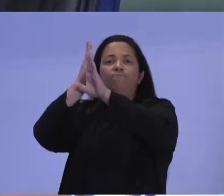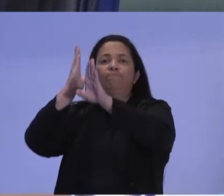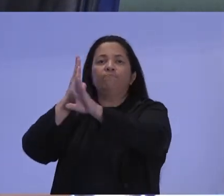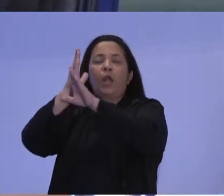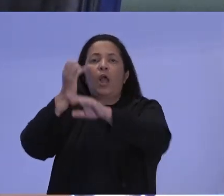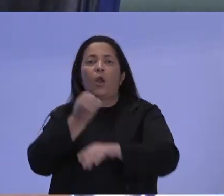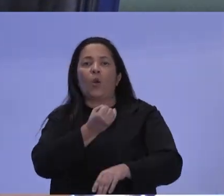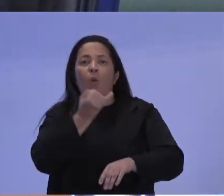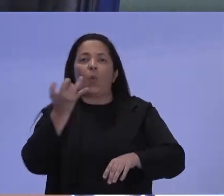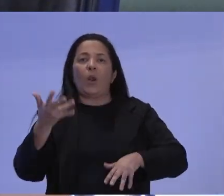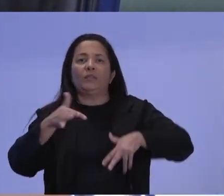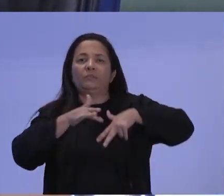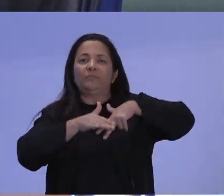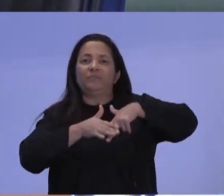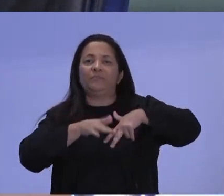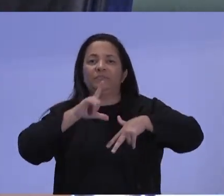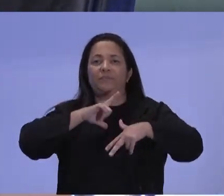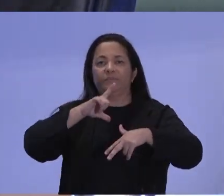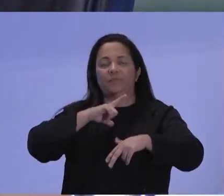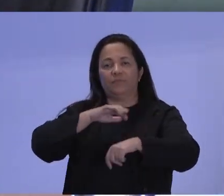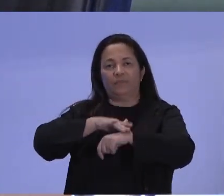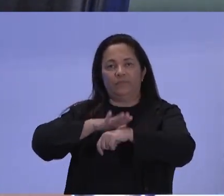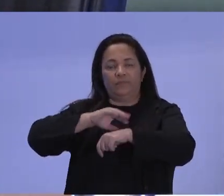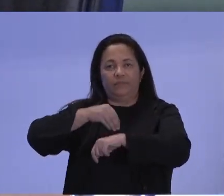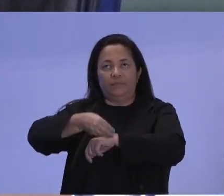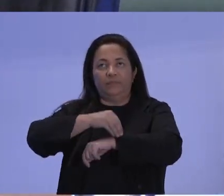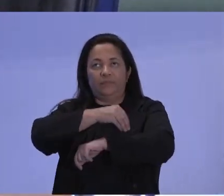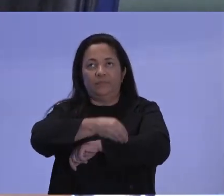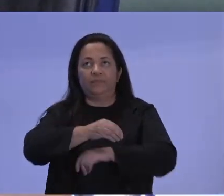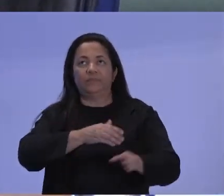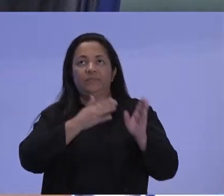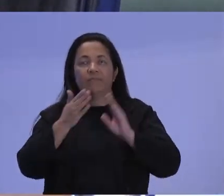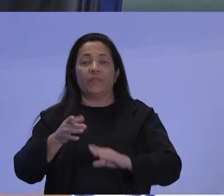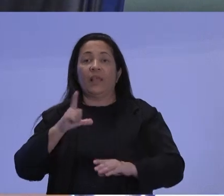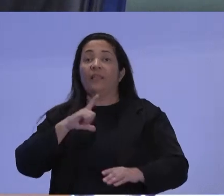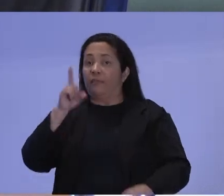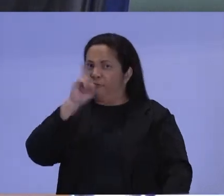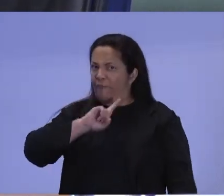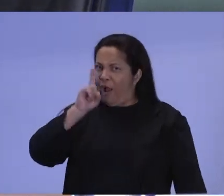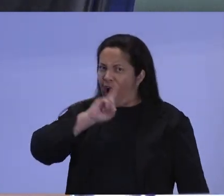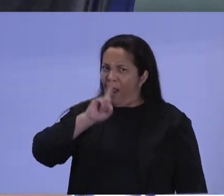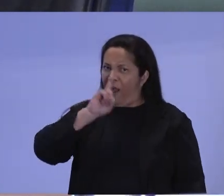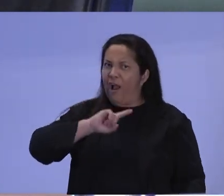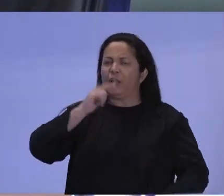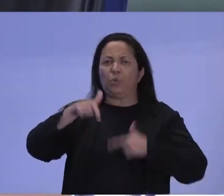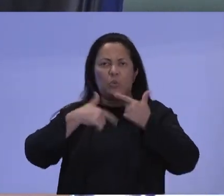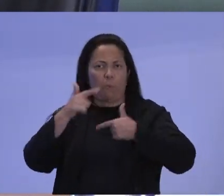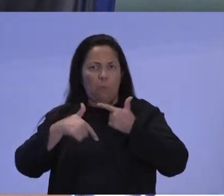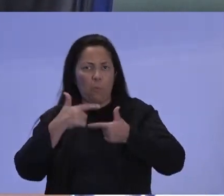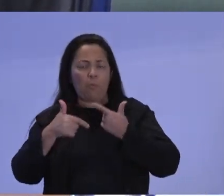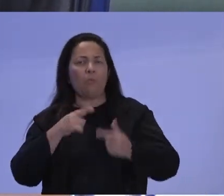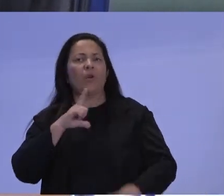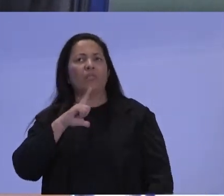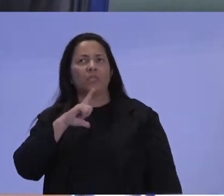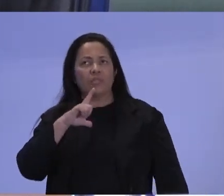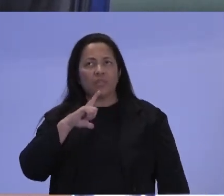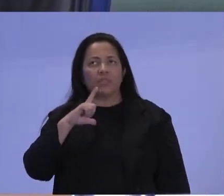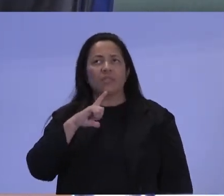de pacientes. Temos deficiências, nós não falamos aqui sobre